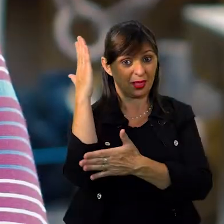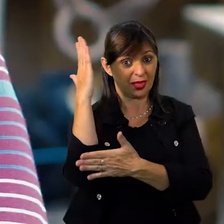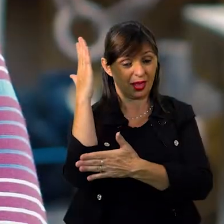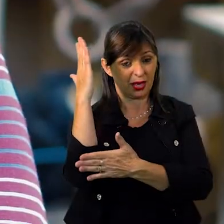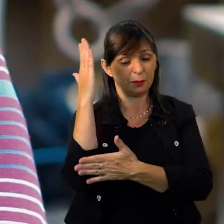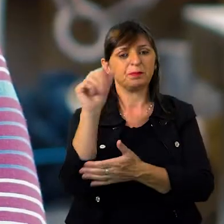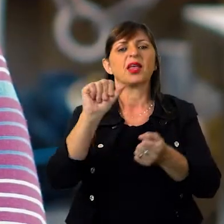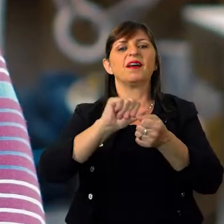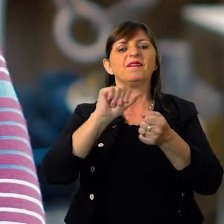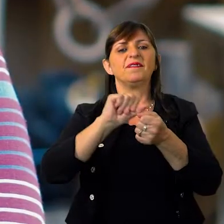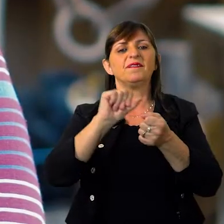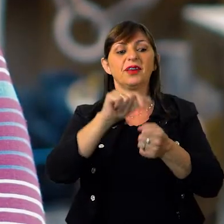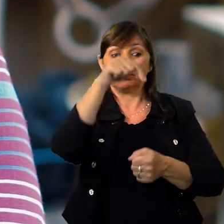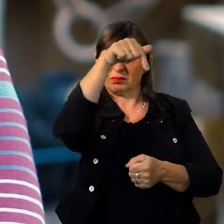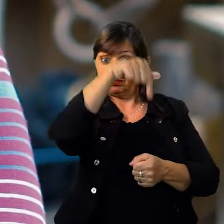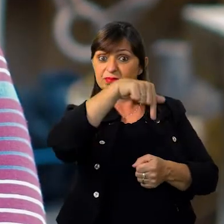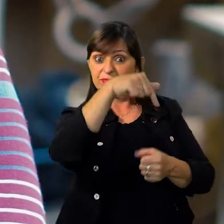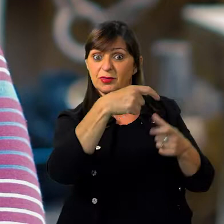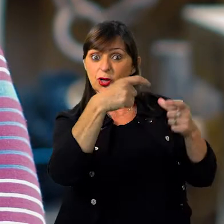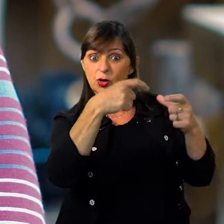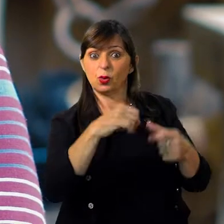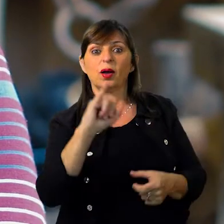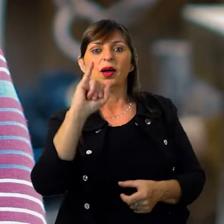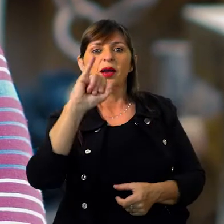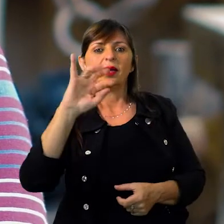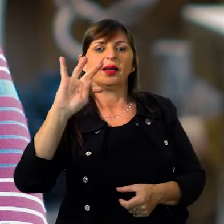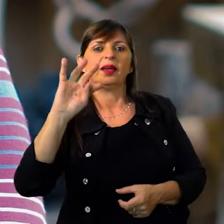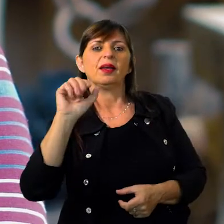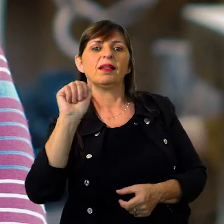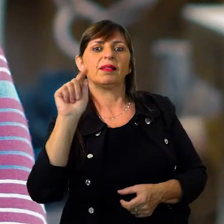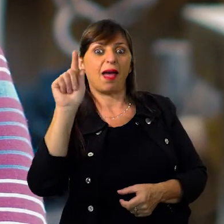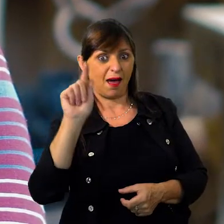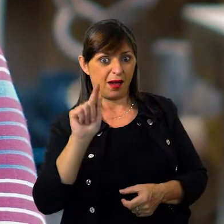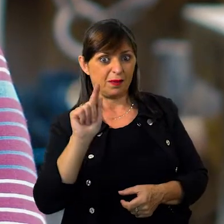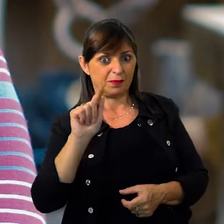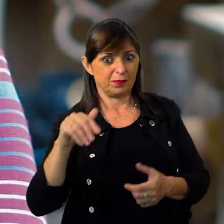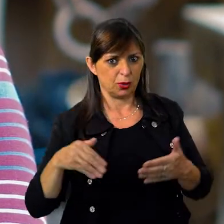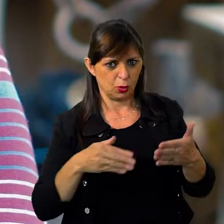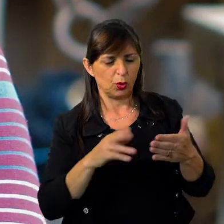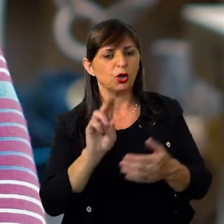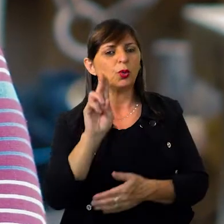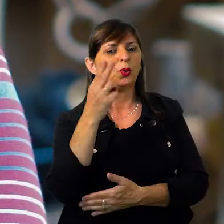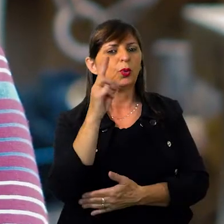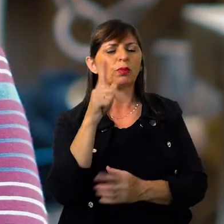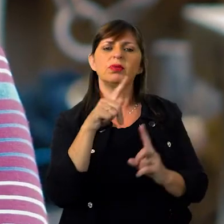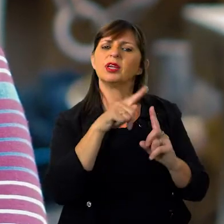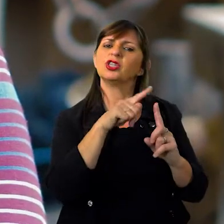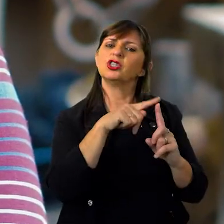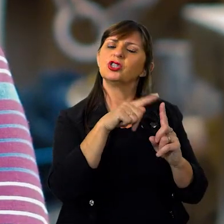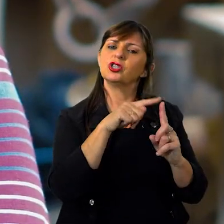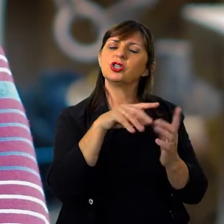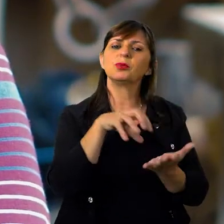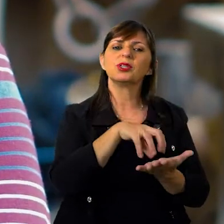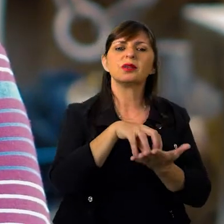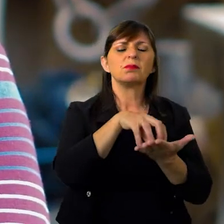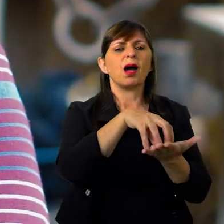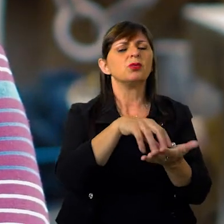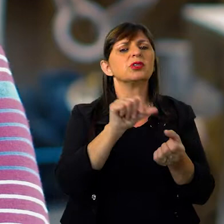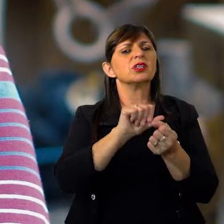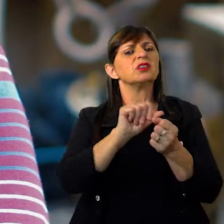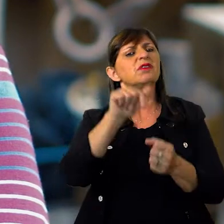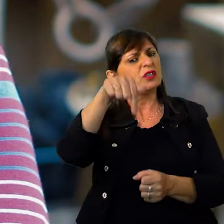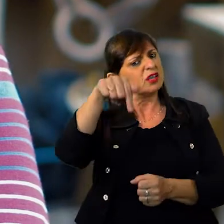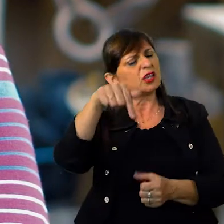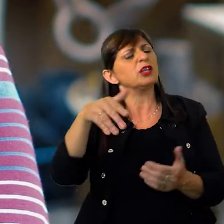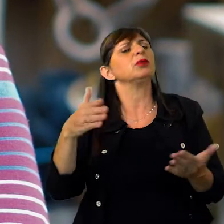é isso que eu passo um pouquinho sobre as balsas do Rio Uruguai as bolsas de madeira que eram feitas aqui na região